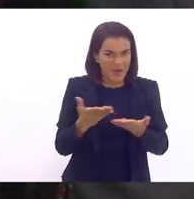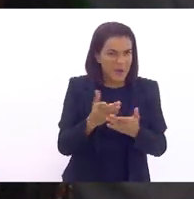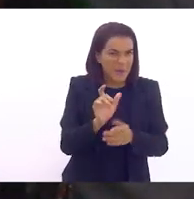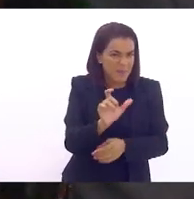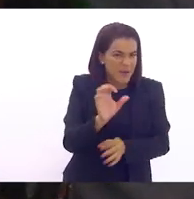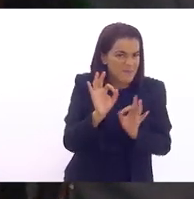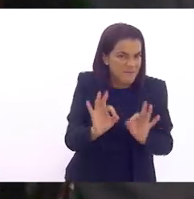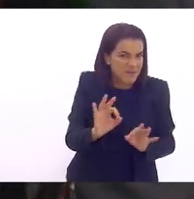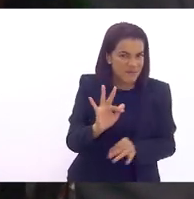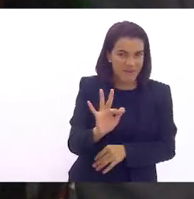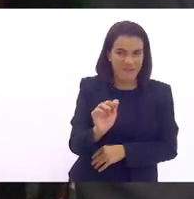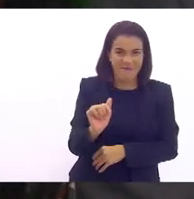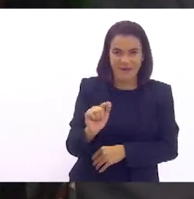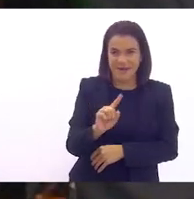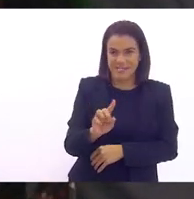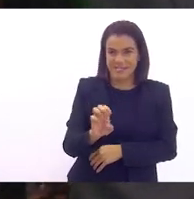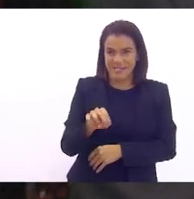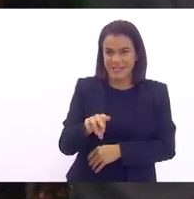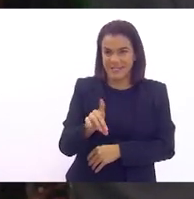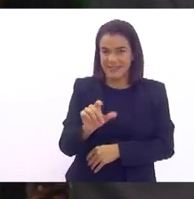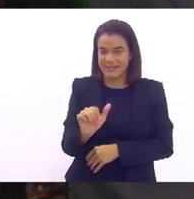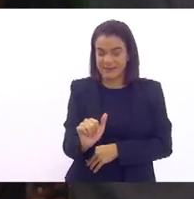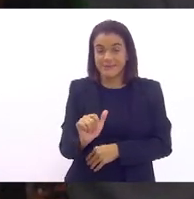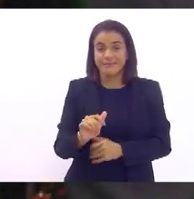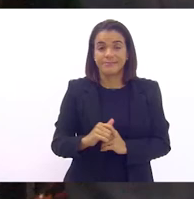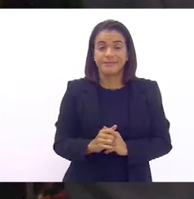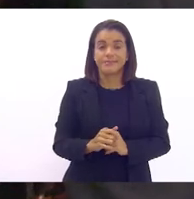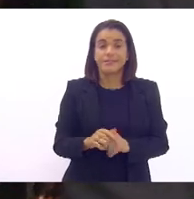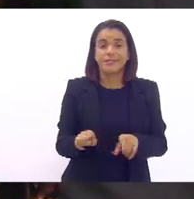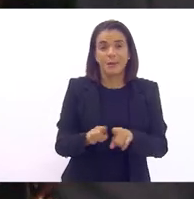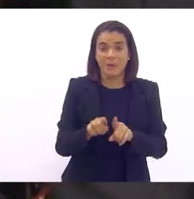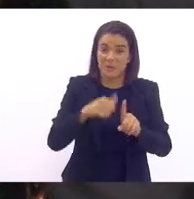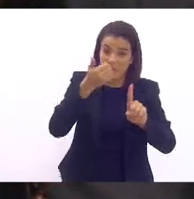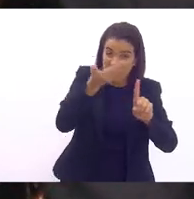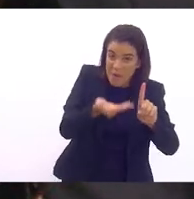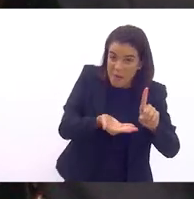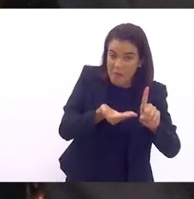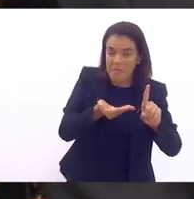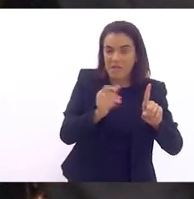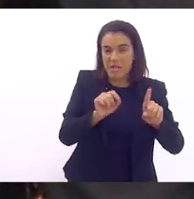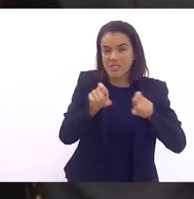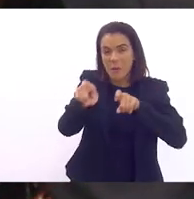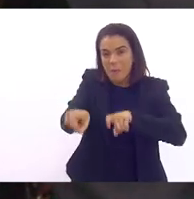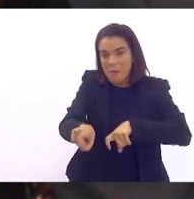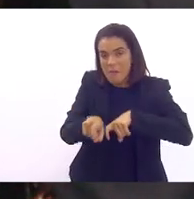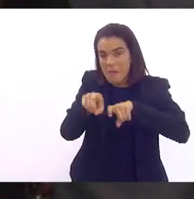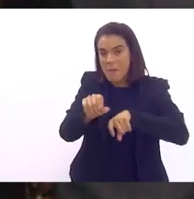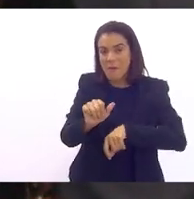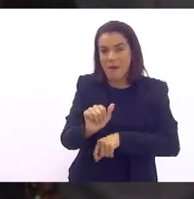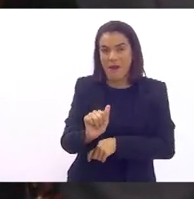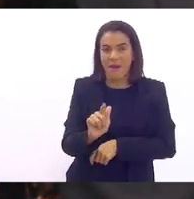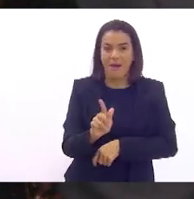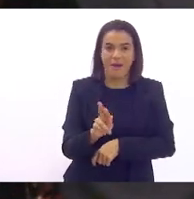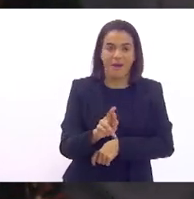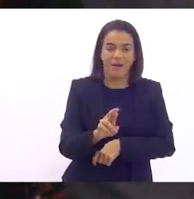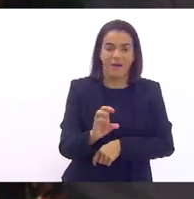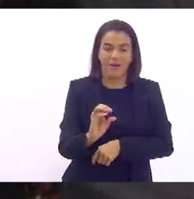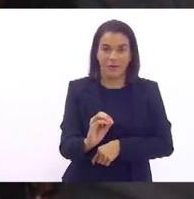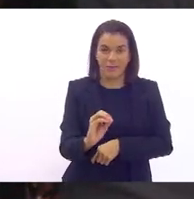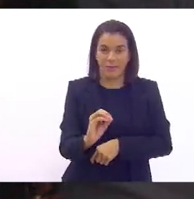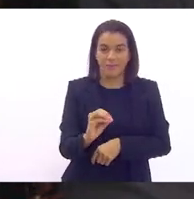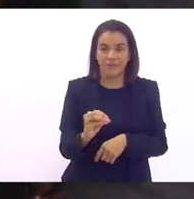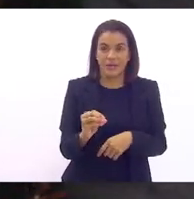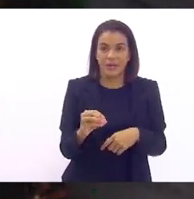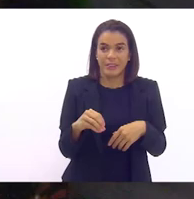novo tá eh eh Talvez uma homenagem ao Agro né E